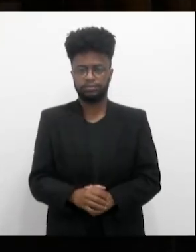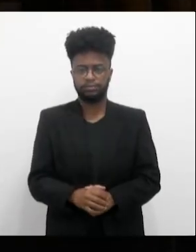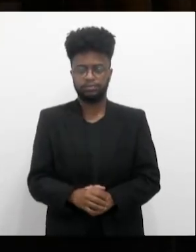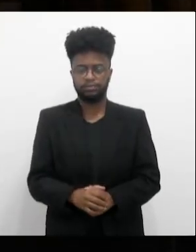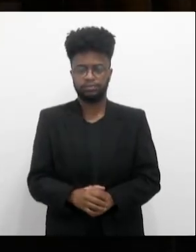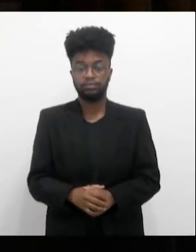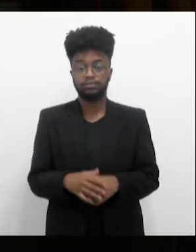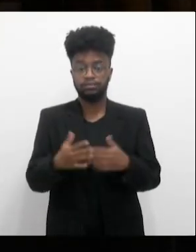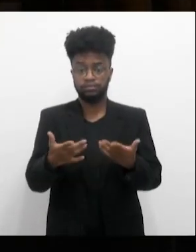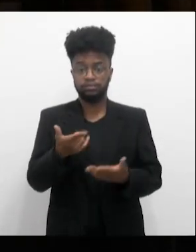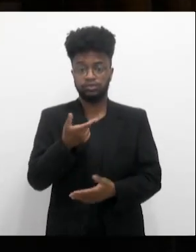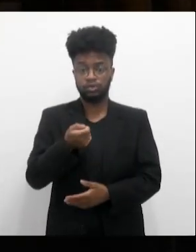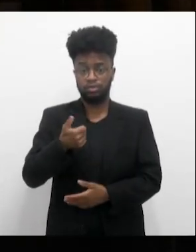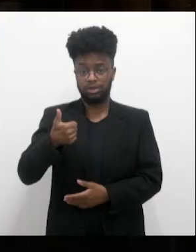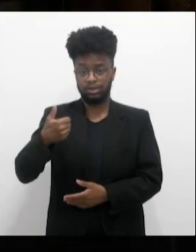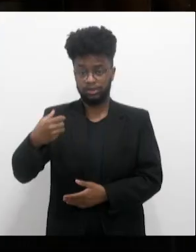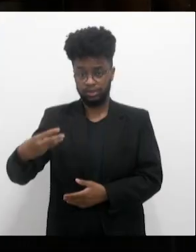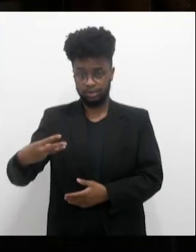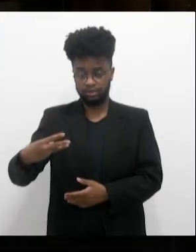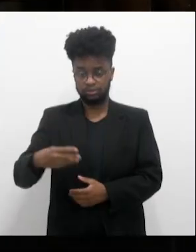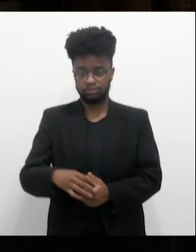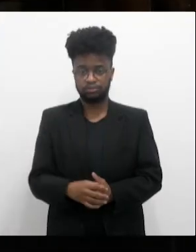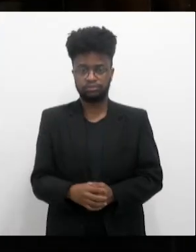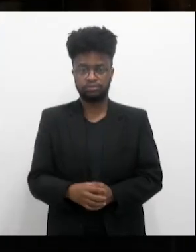Lá em 2013,